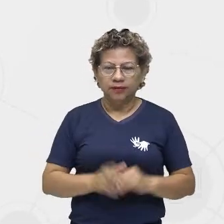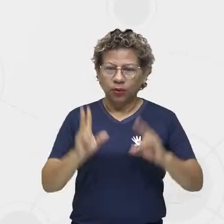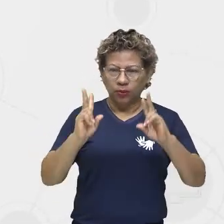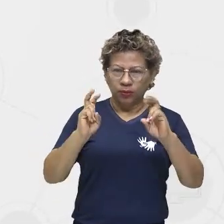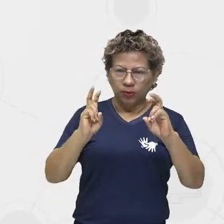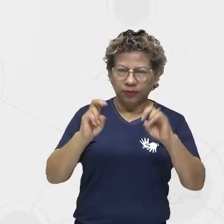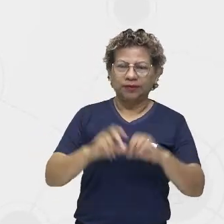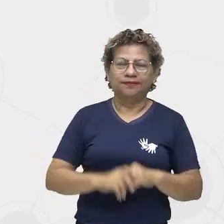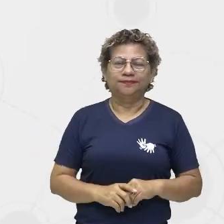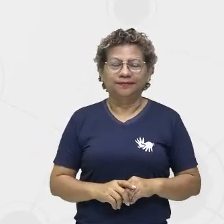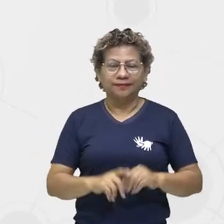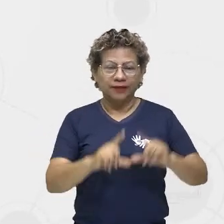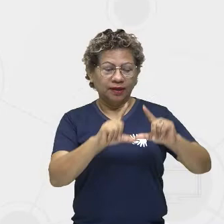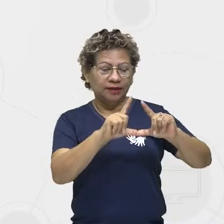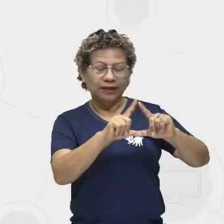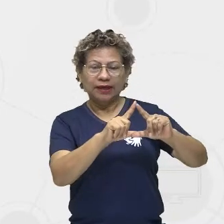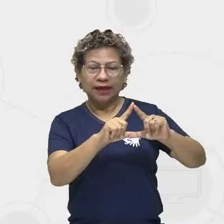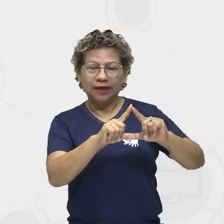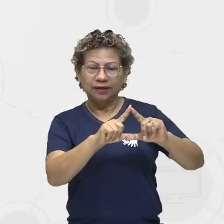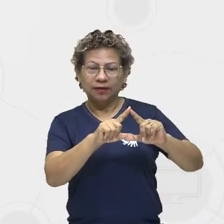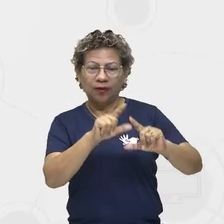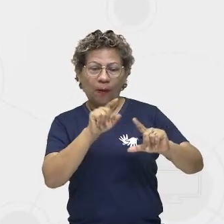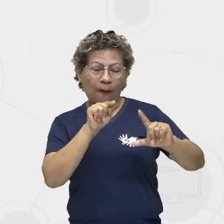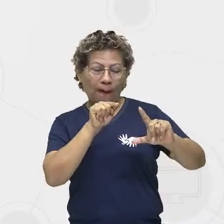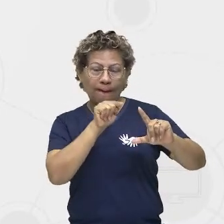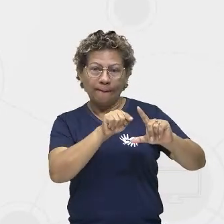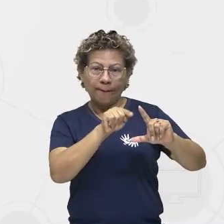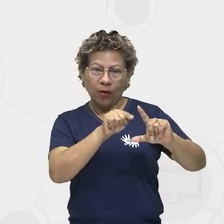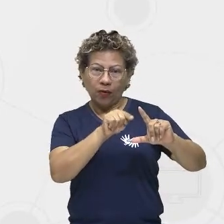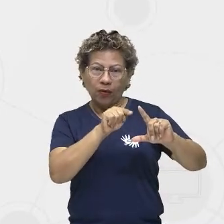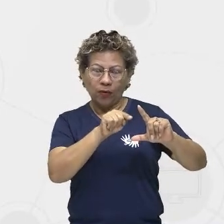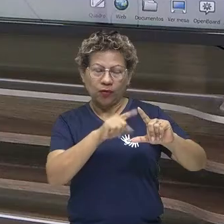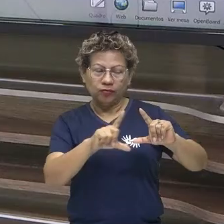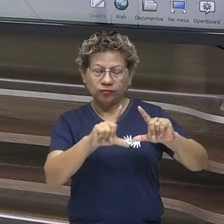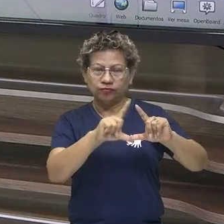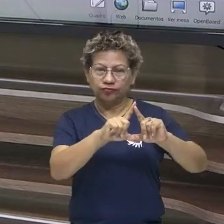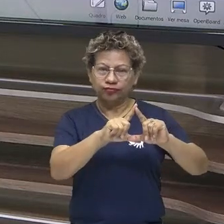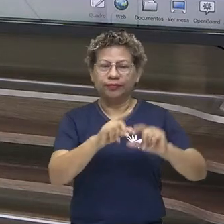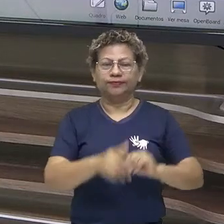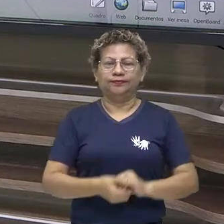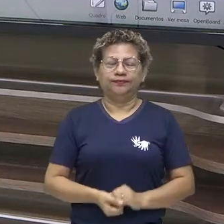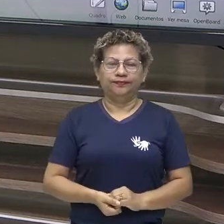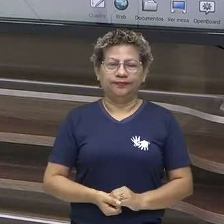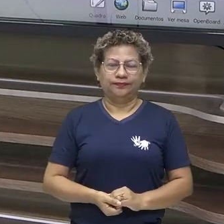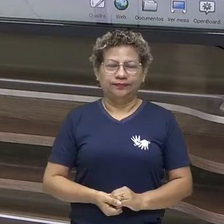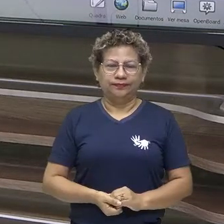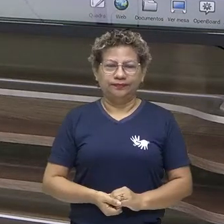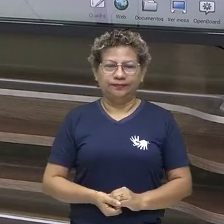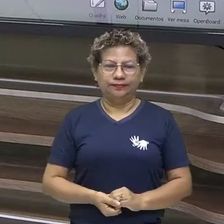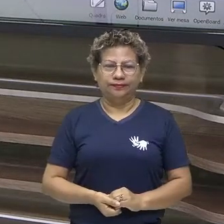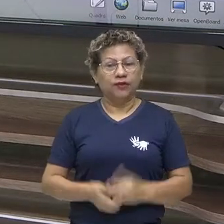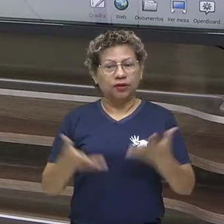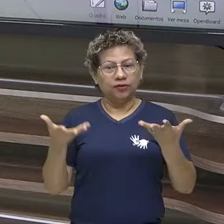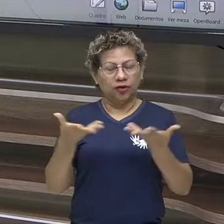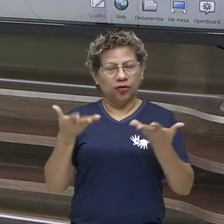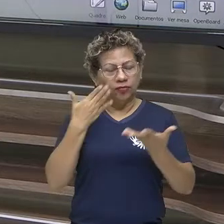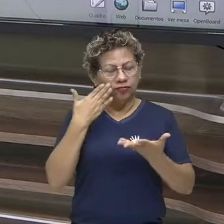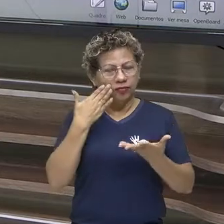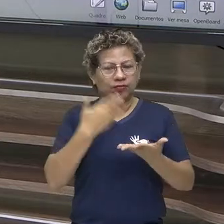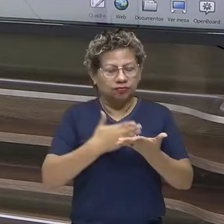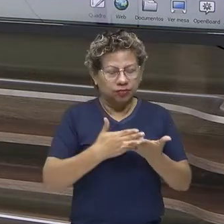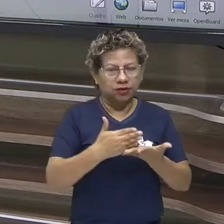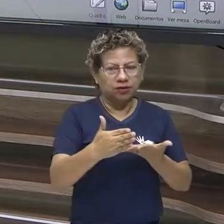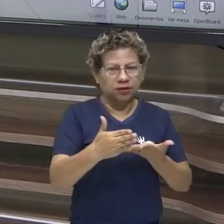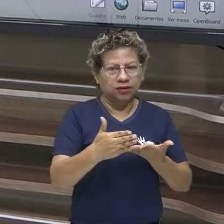é triângulos, pontos notáveis de um triângulo. Pois bem, então vamos dar início aí ao nosso